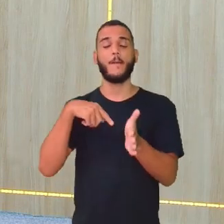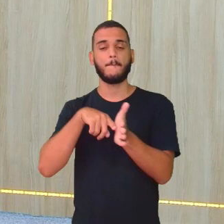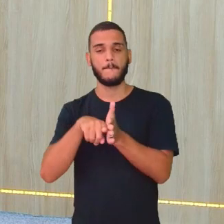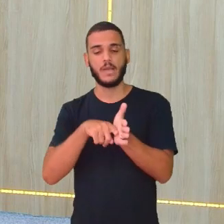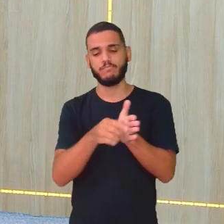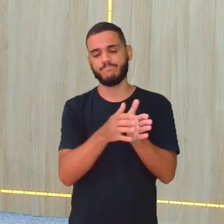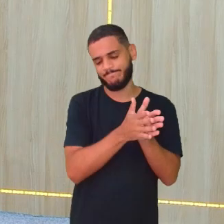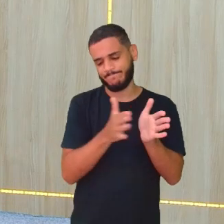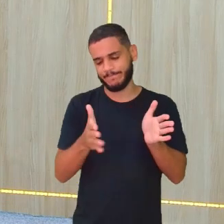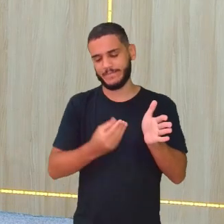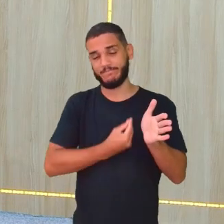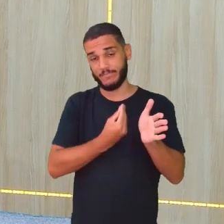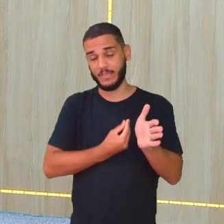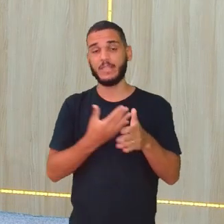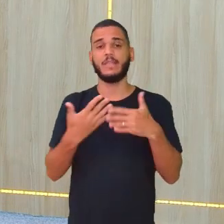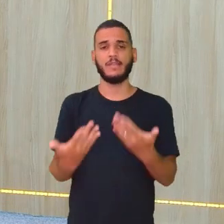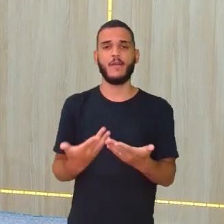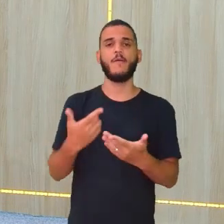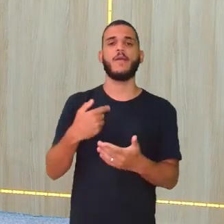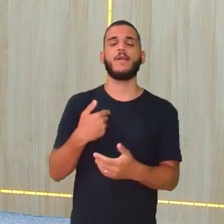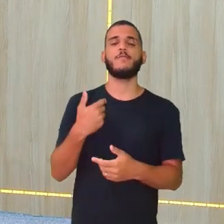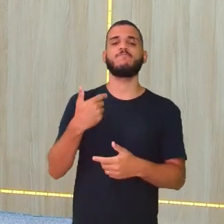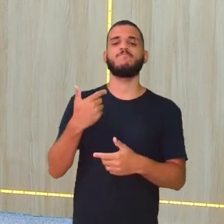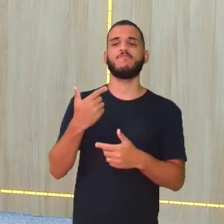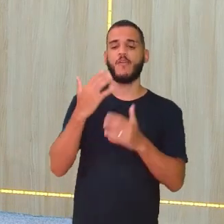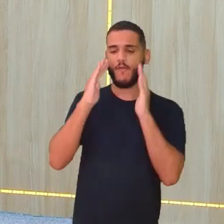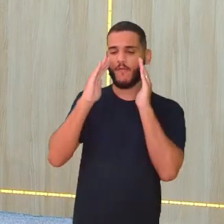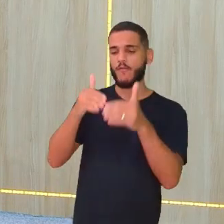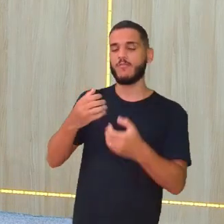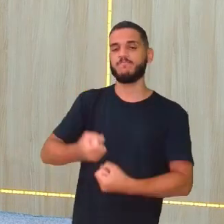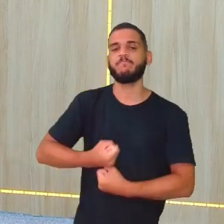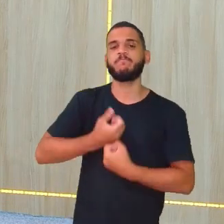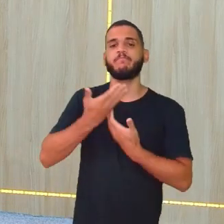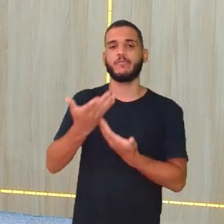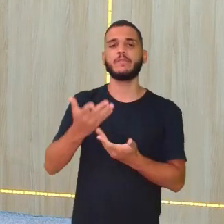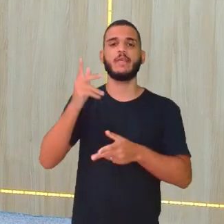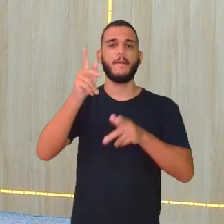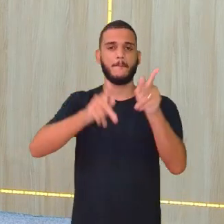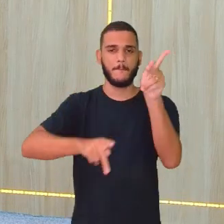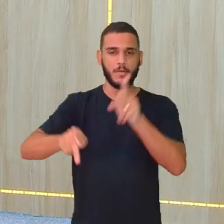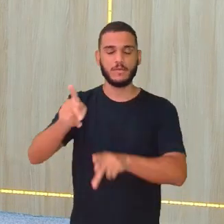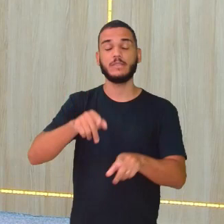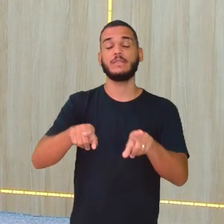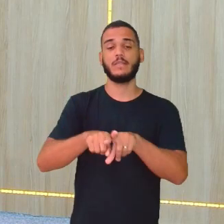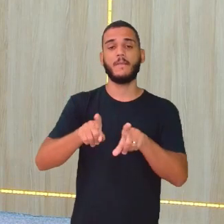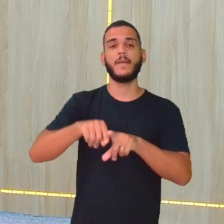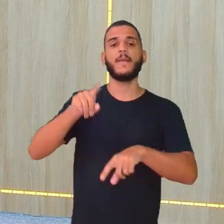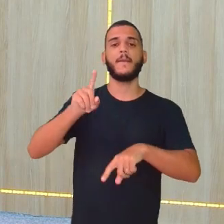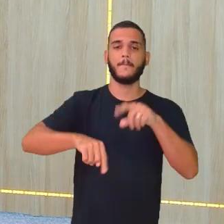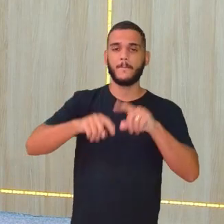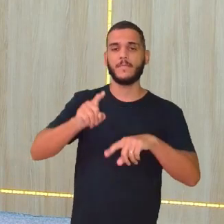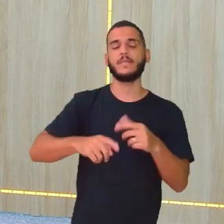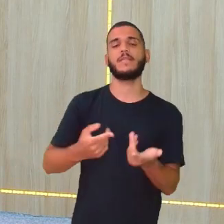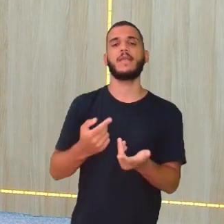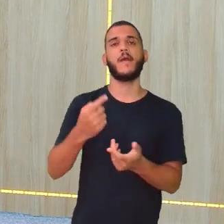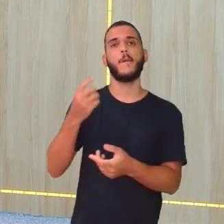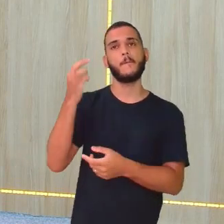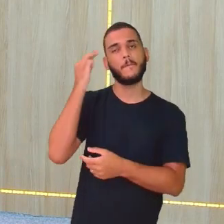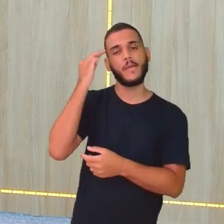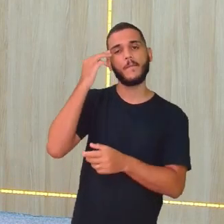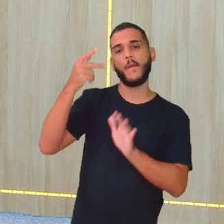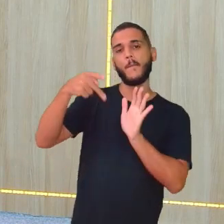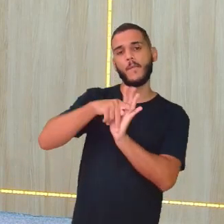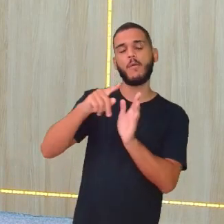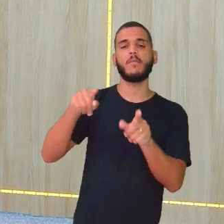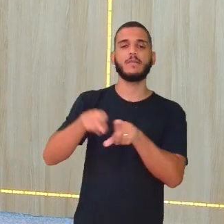eu já vinha trabalhando com poesia popular, muito sobre material de memória individual, memória coletiva, mas muito